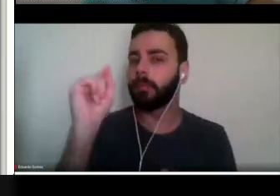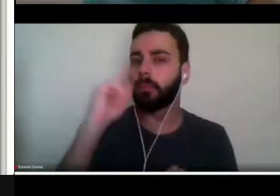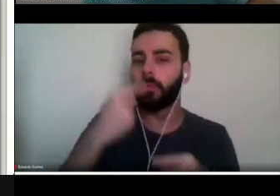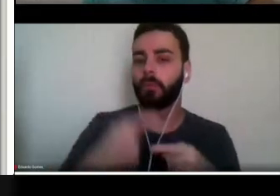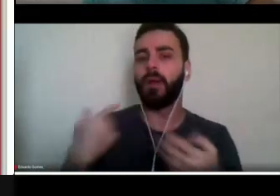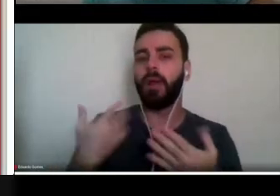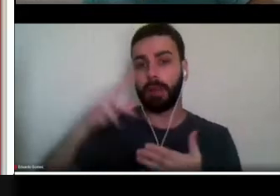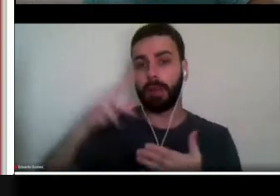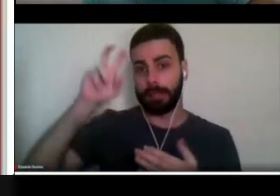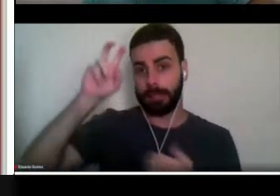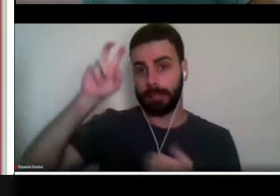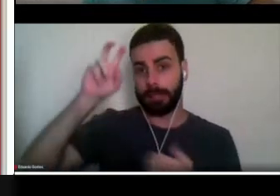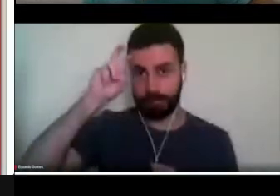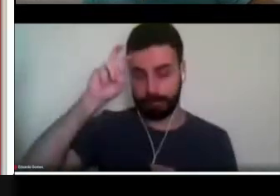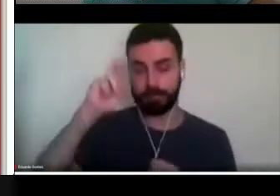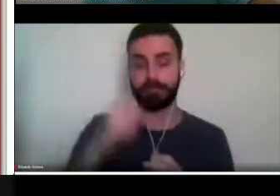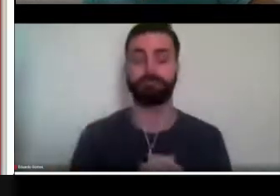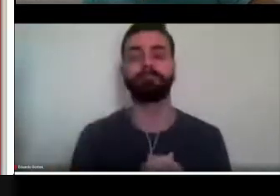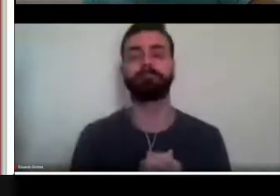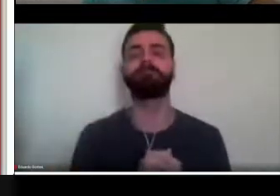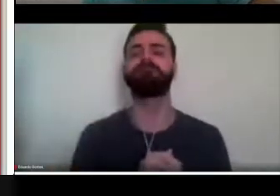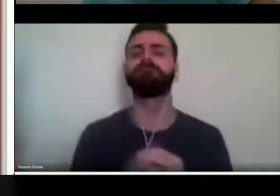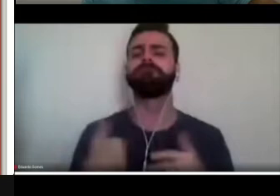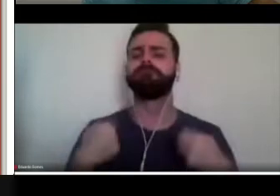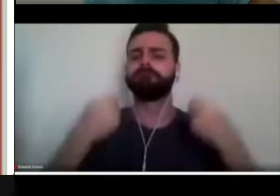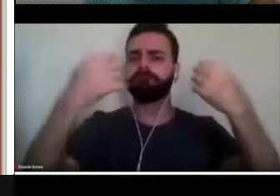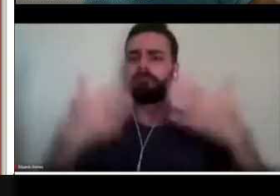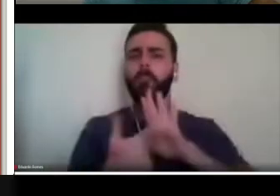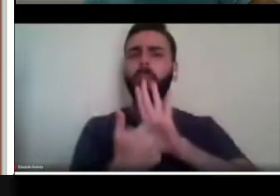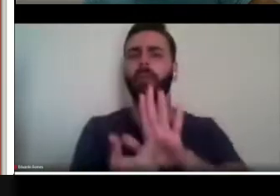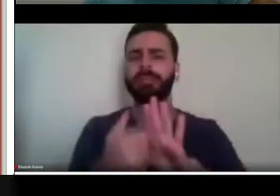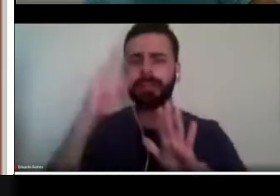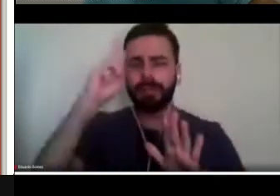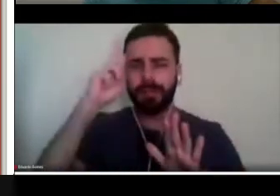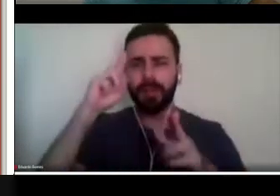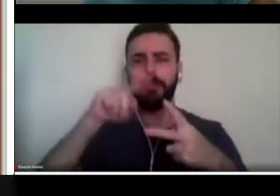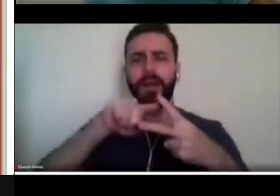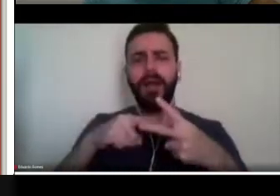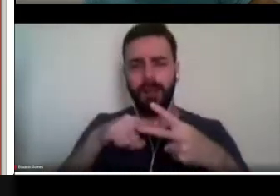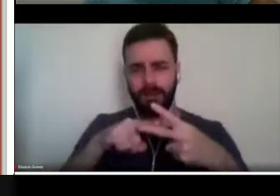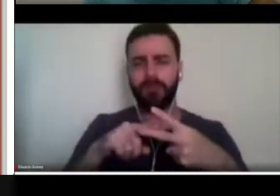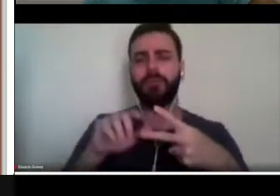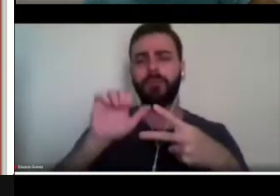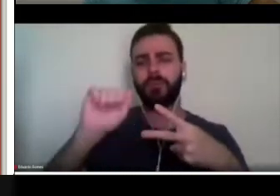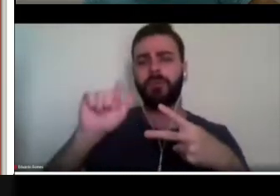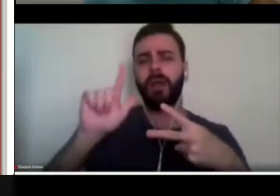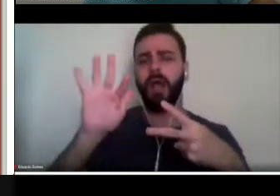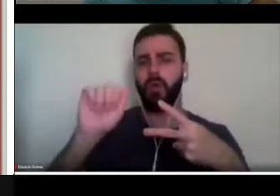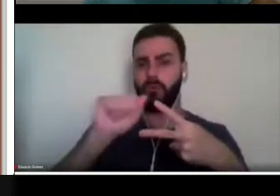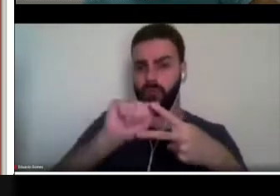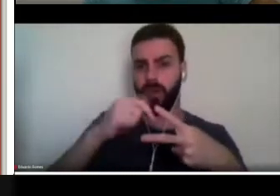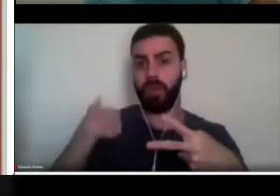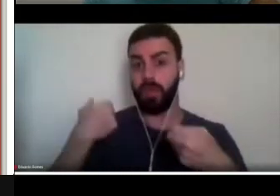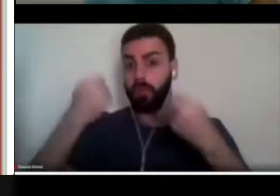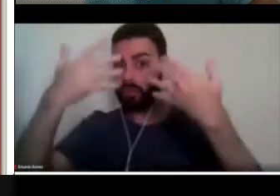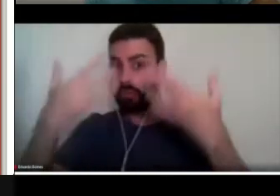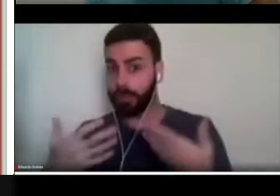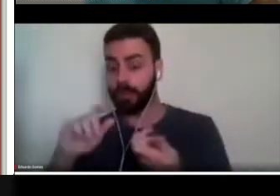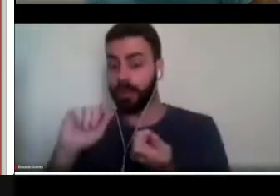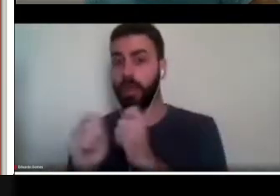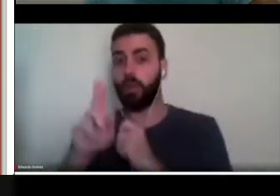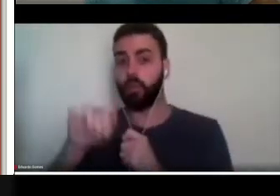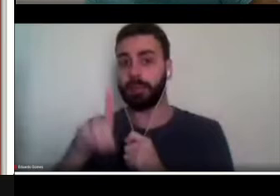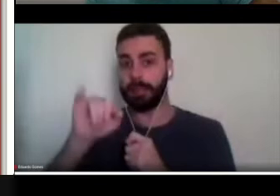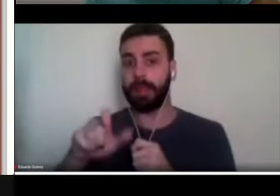a gente calculou um alfa lá, e no vídeo eu falei que a unidade era joule